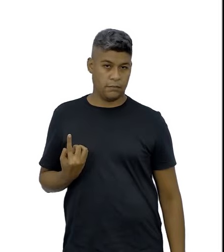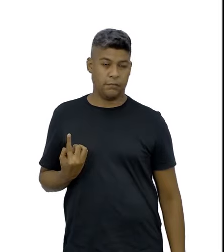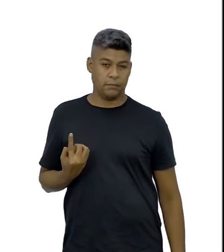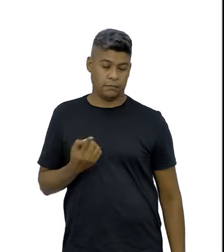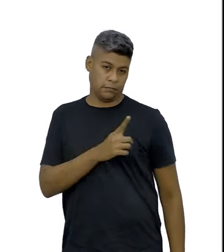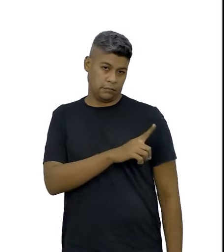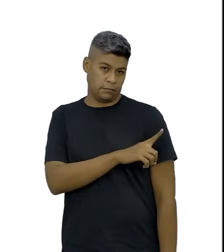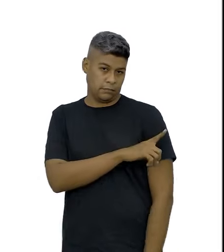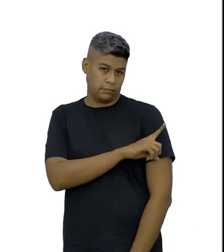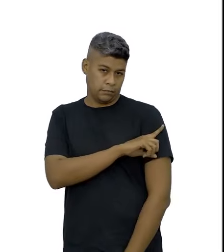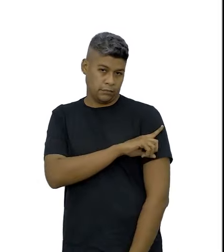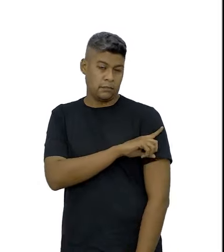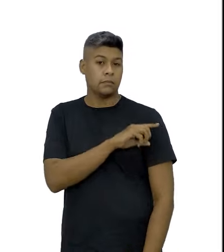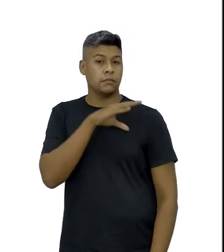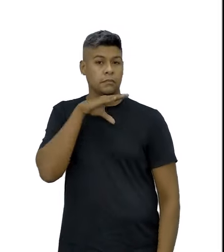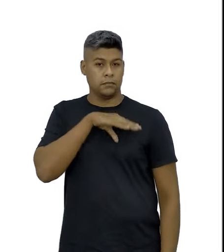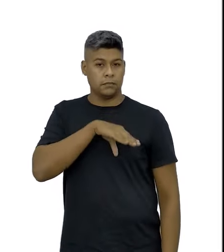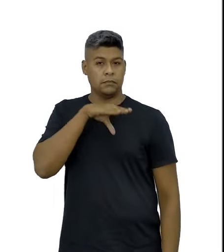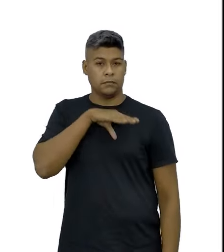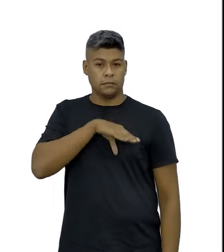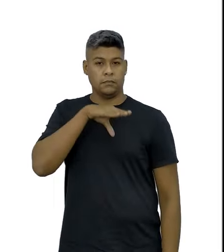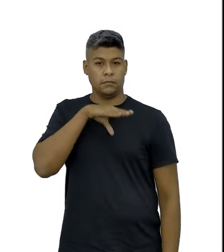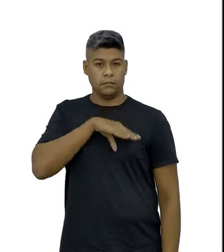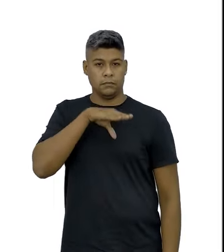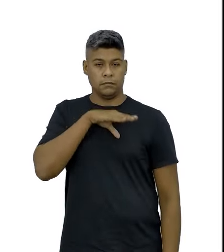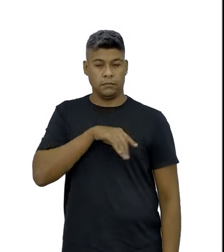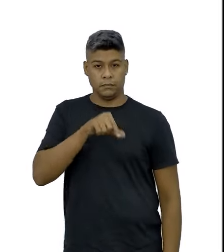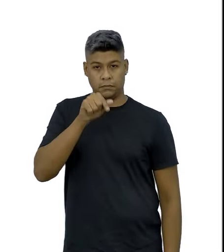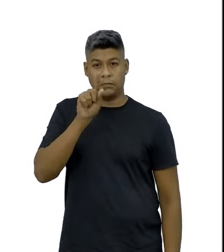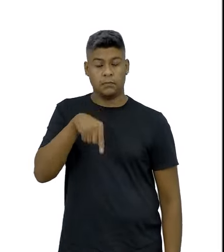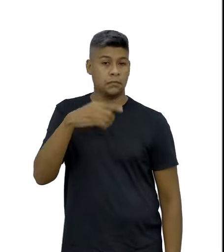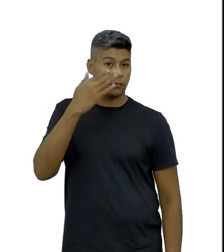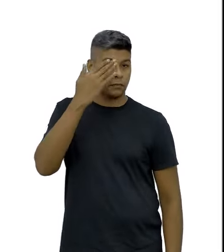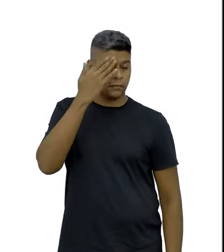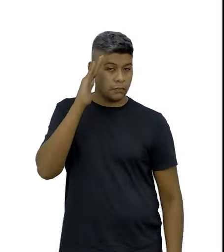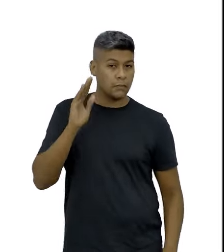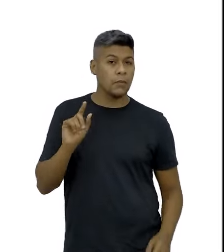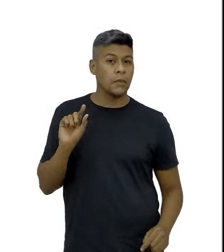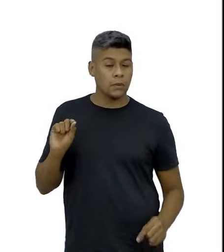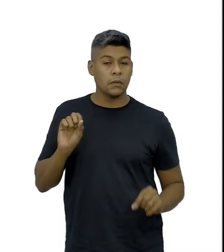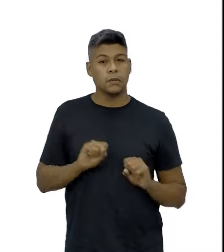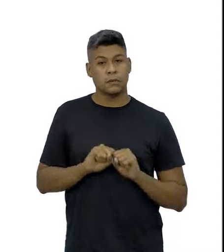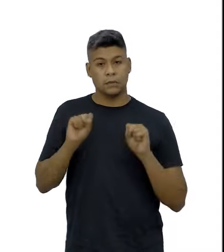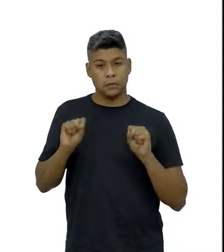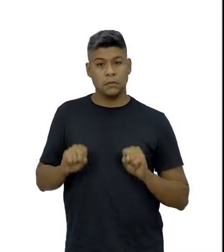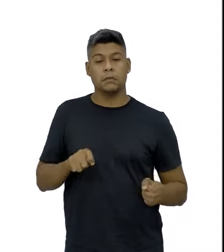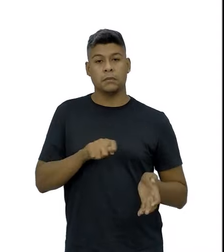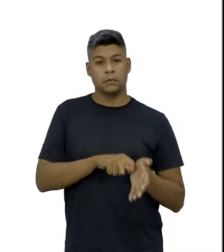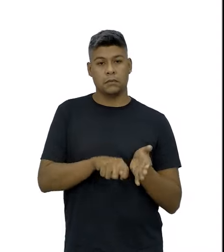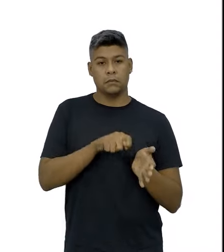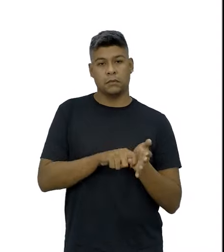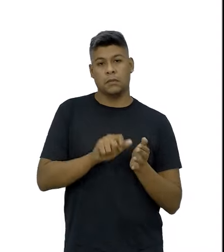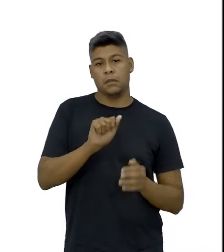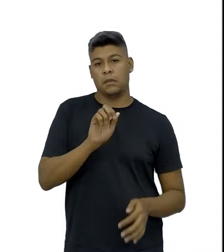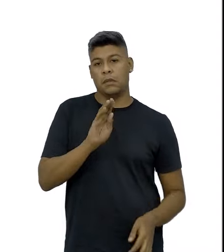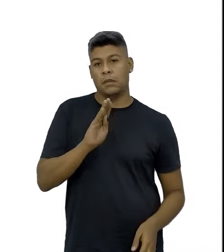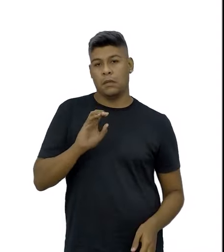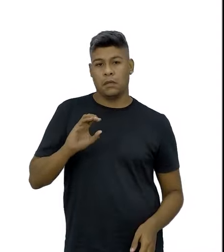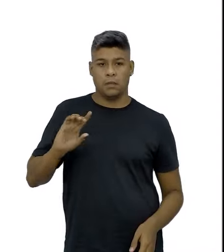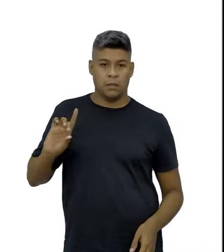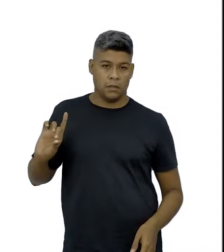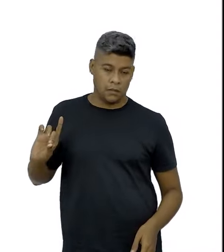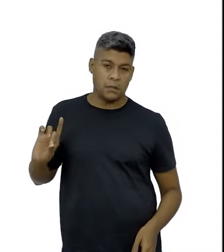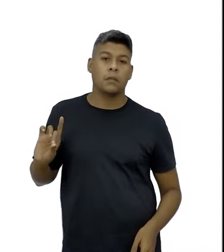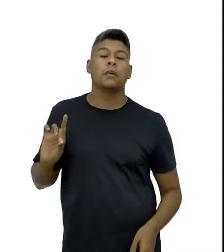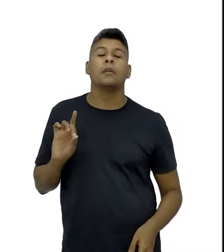primeiro ano, de língua portuguesa 7, que é compreender as notações do sistema de escrita alfabética, segmentos sonoros e